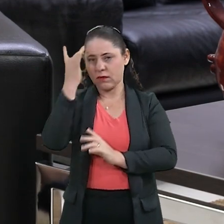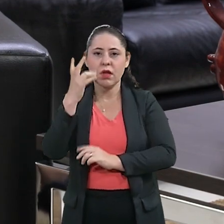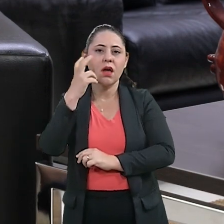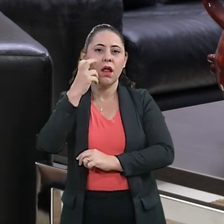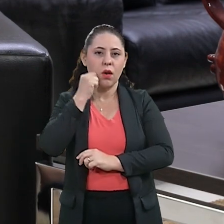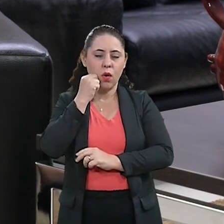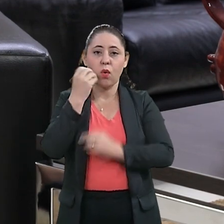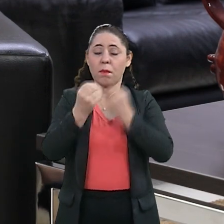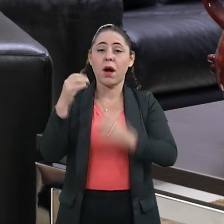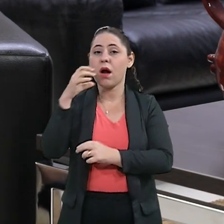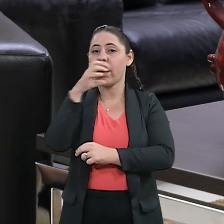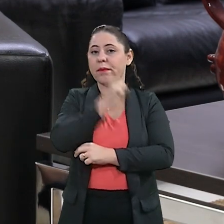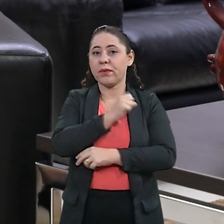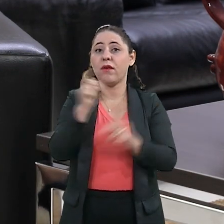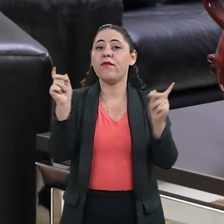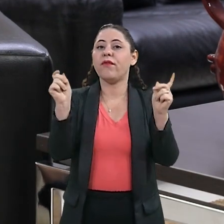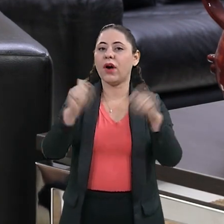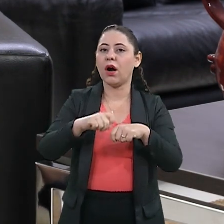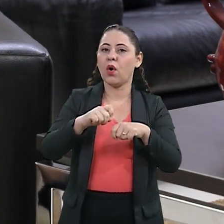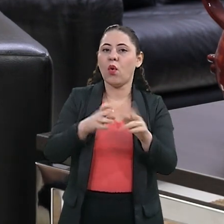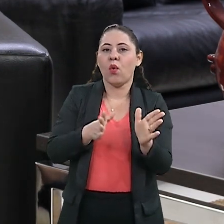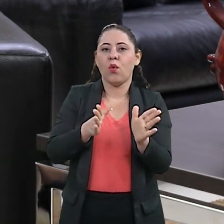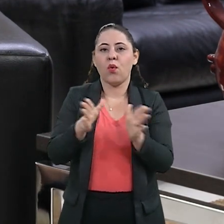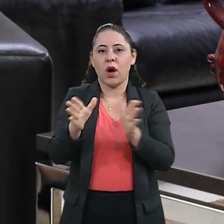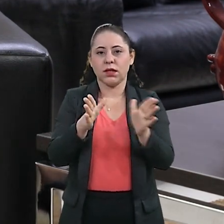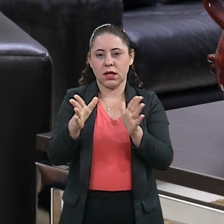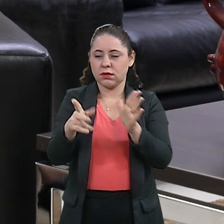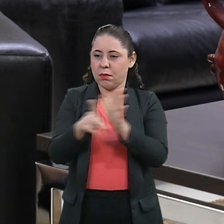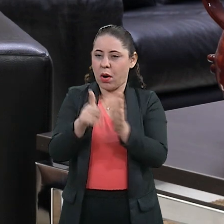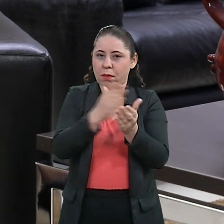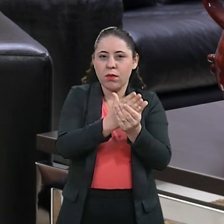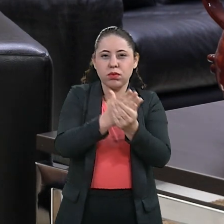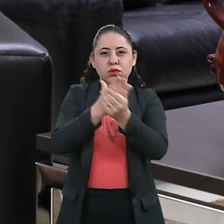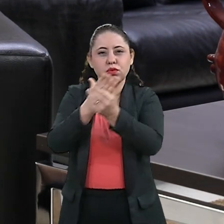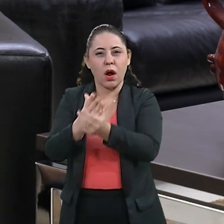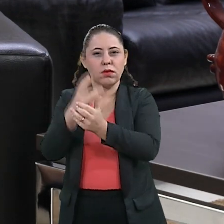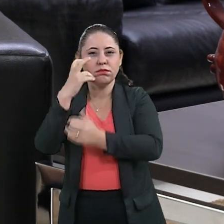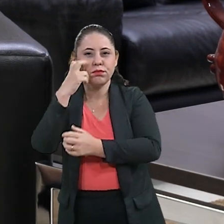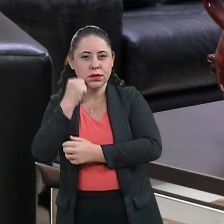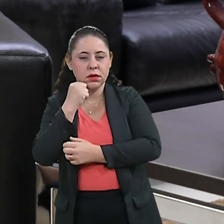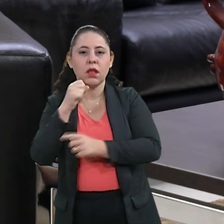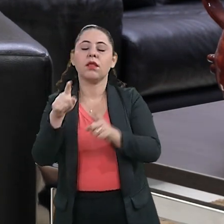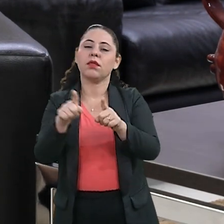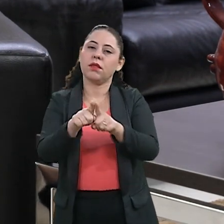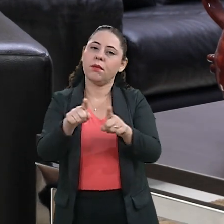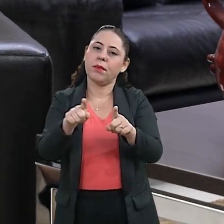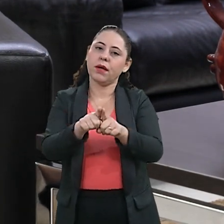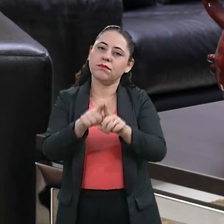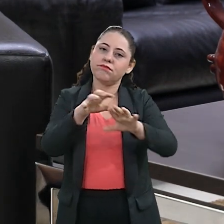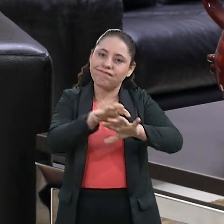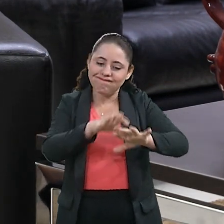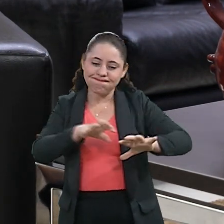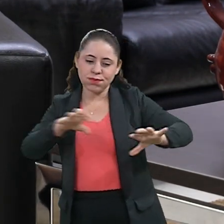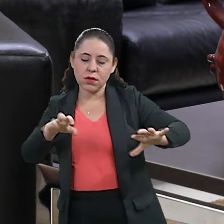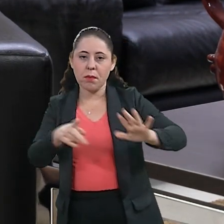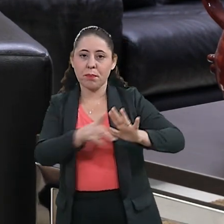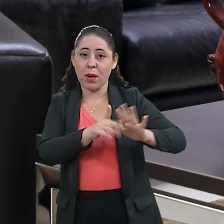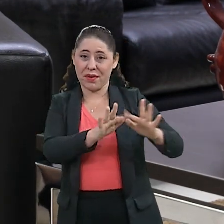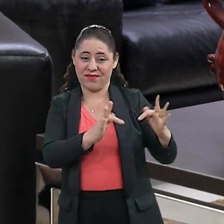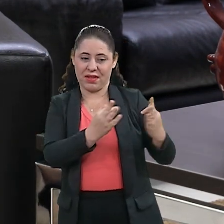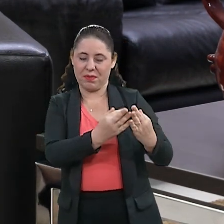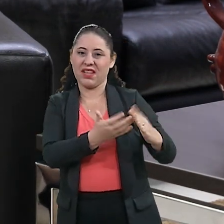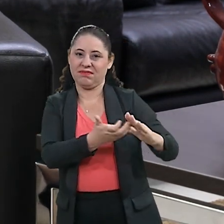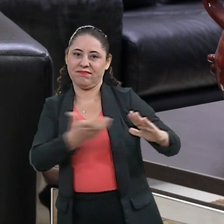pessoa que foi adotada, de forma rápida e eficaz, o acesso ao seu processo de adoção e ao de destituição do